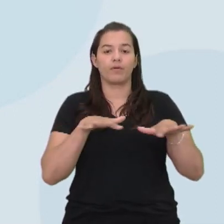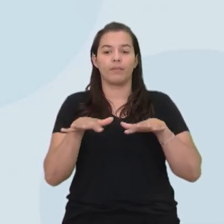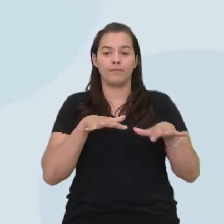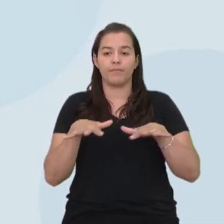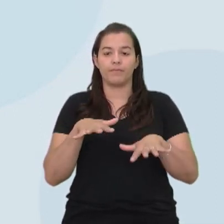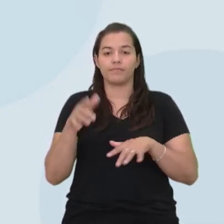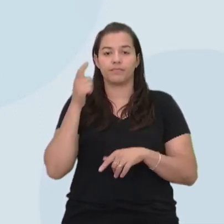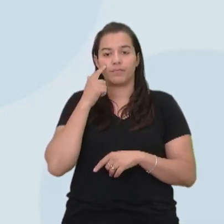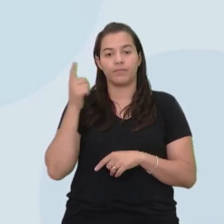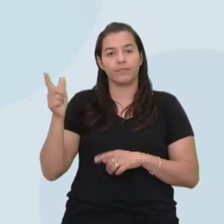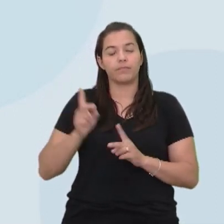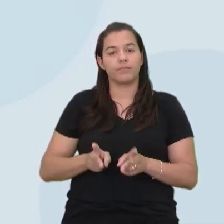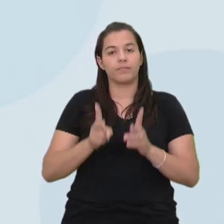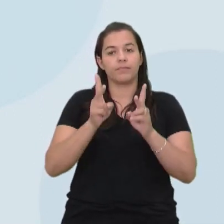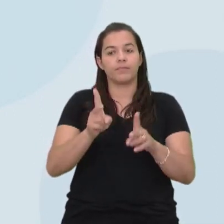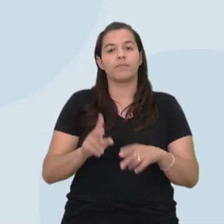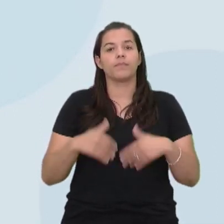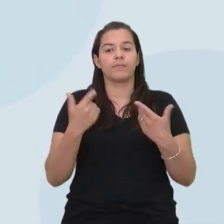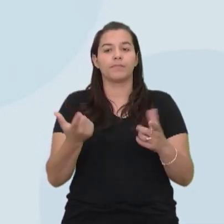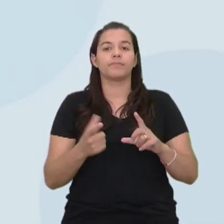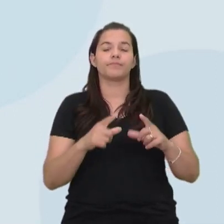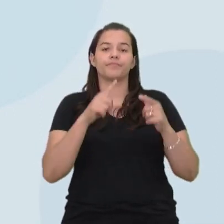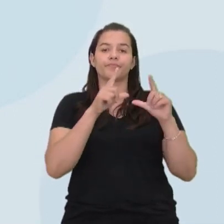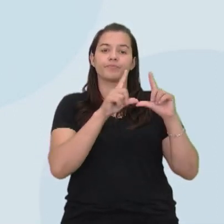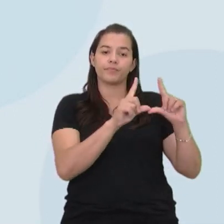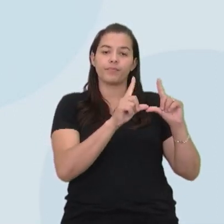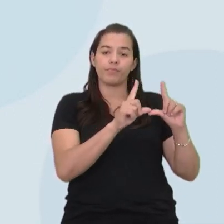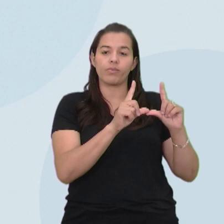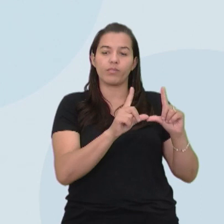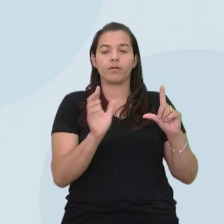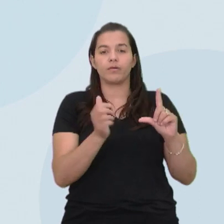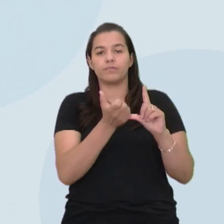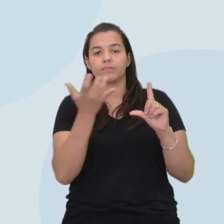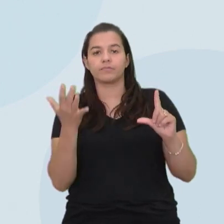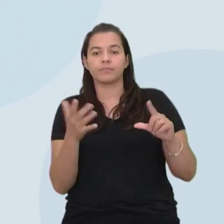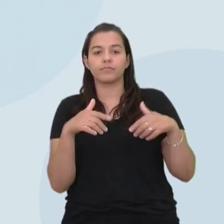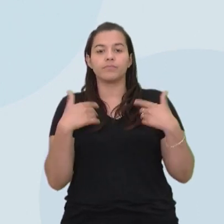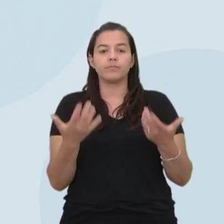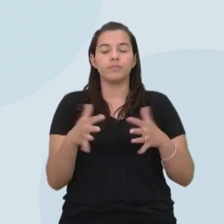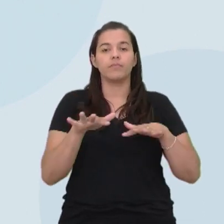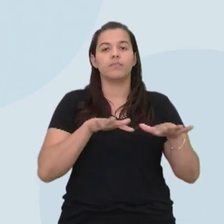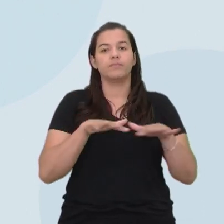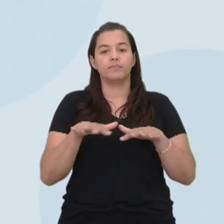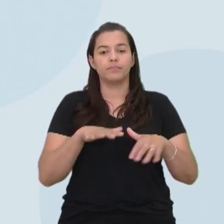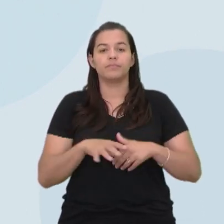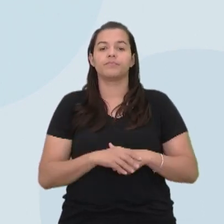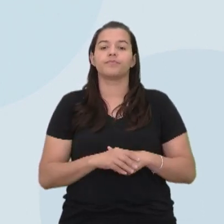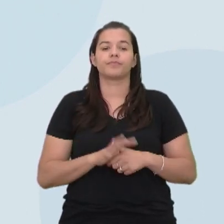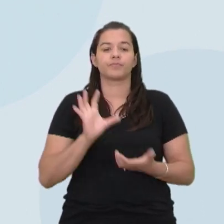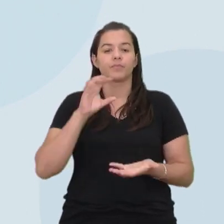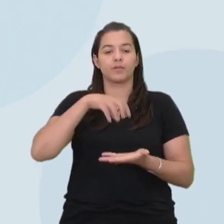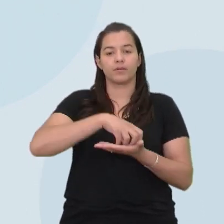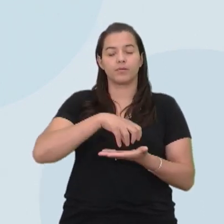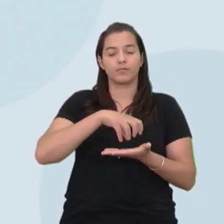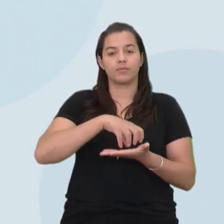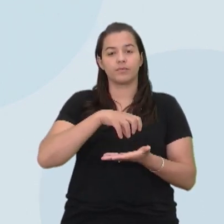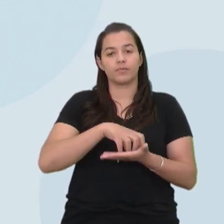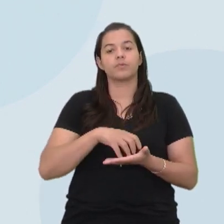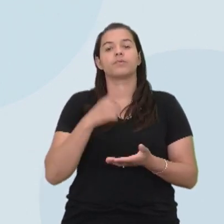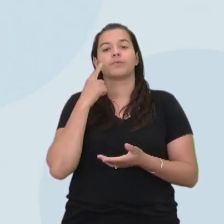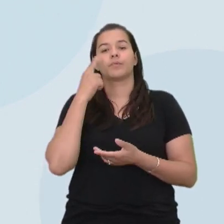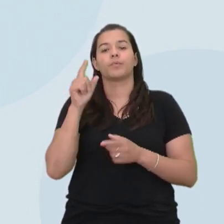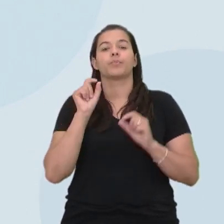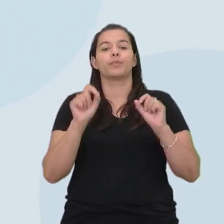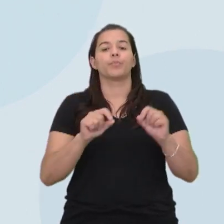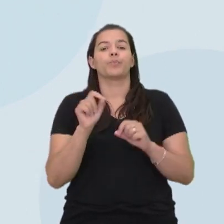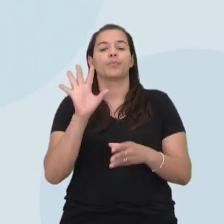canto direito, eu vou sempre colocar qual é o bloco que eu tô, qual a paleta do bloco. Então, no caso, eu estou em movimento. E aqui no centro da tela, eu vou colocar o